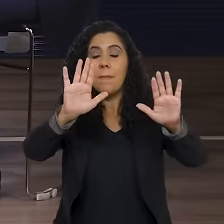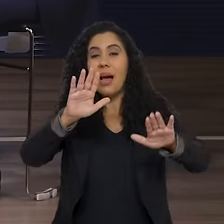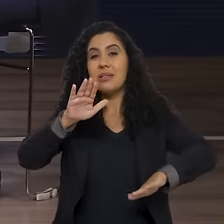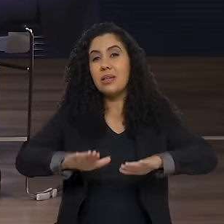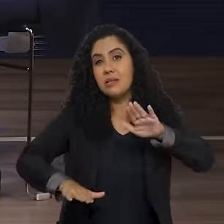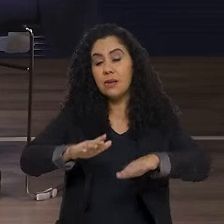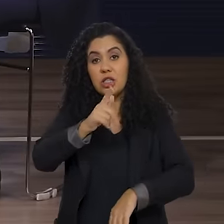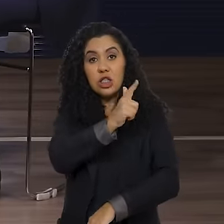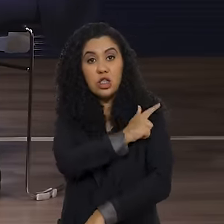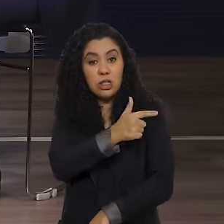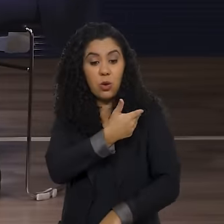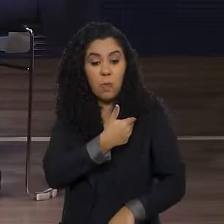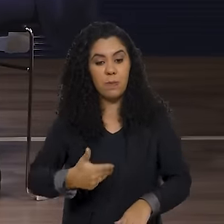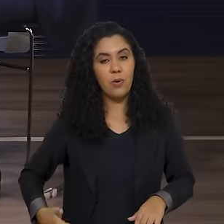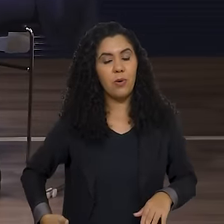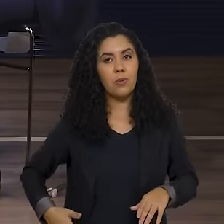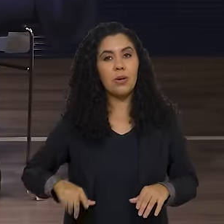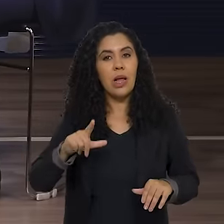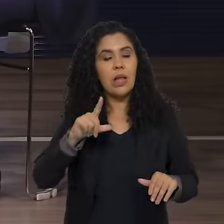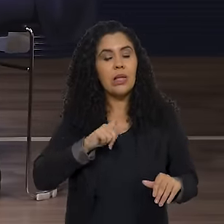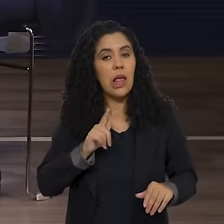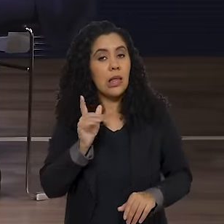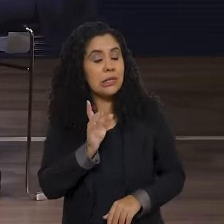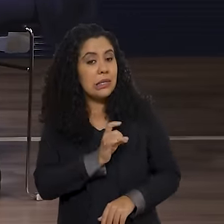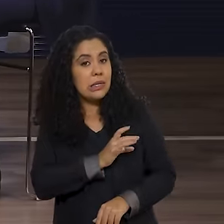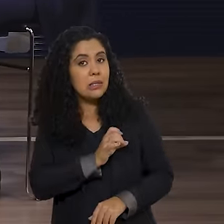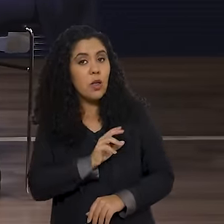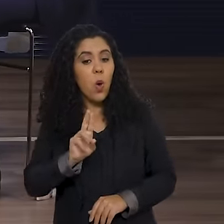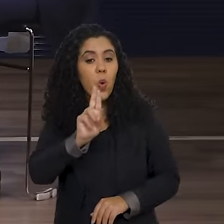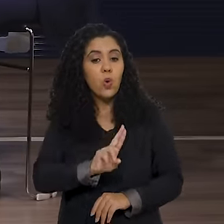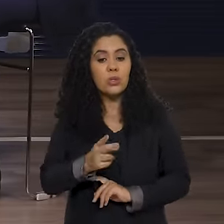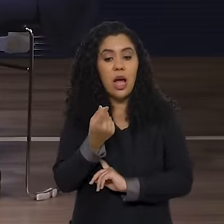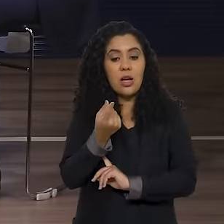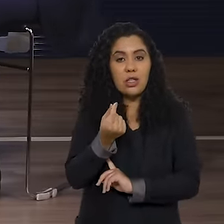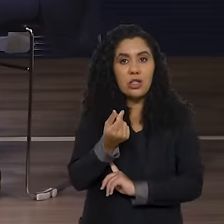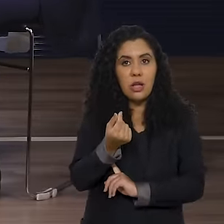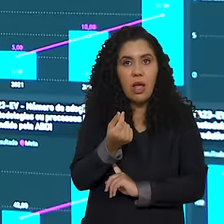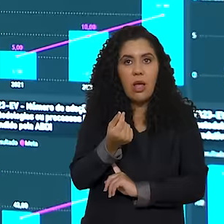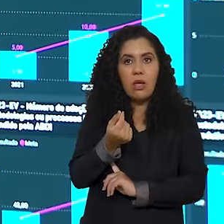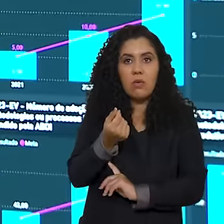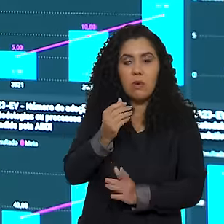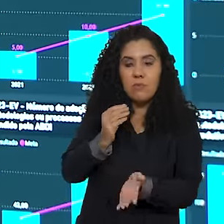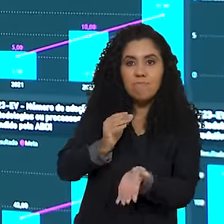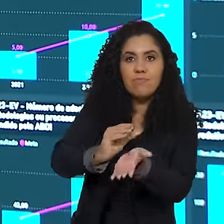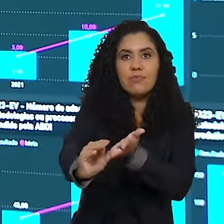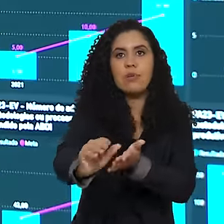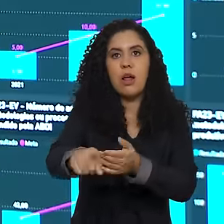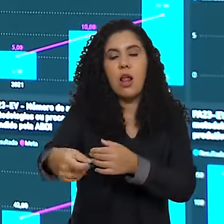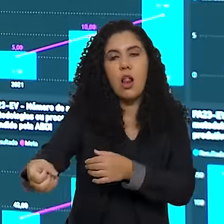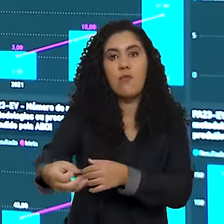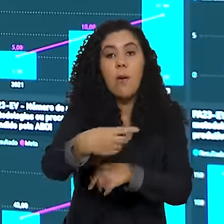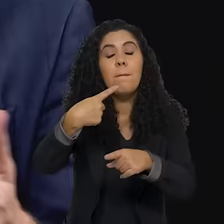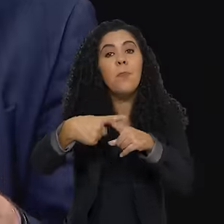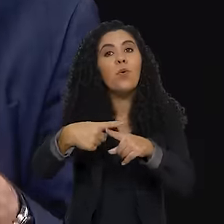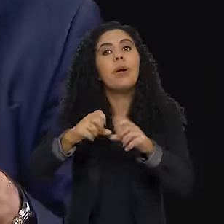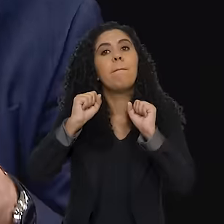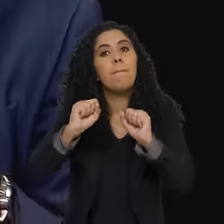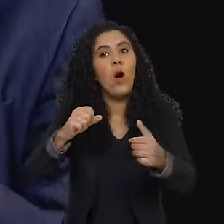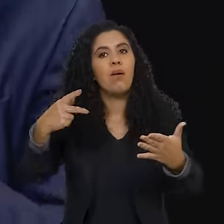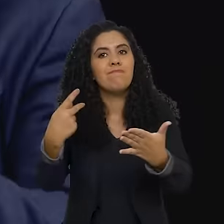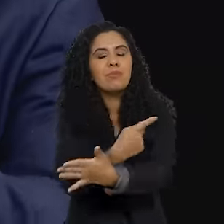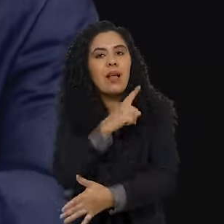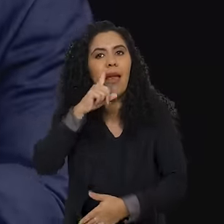gestor público tem muito receio de pegar o recurso público e apostar na inovação, porque tem um risco também. Sim. Então, a